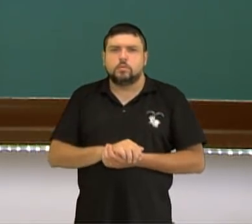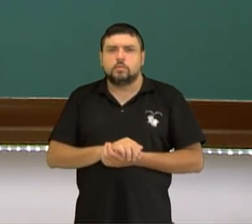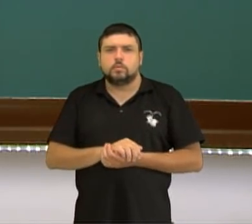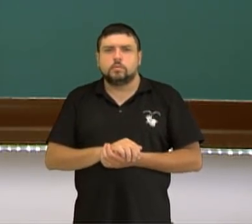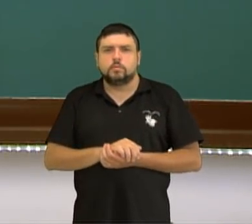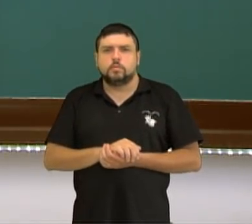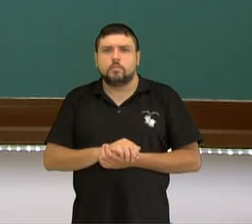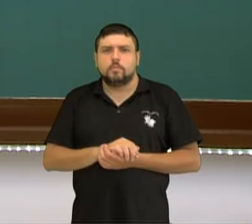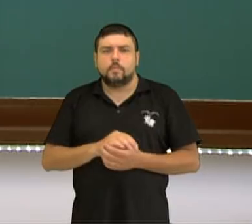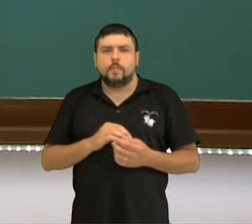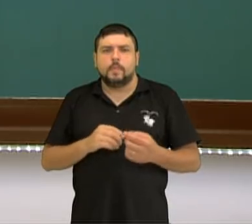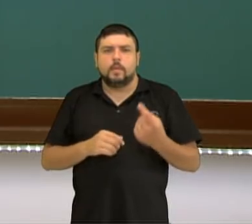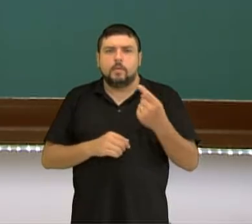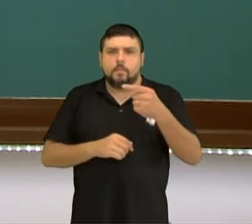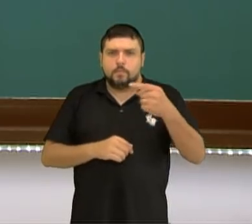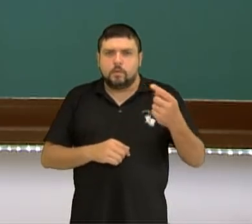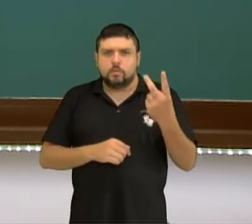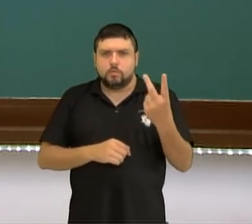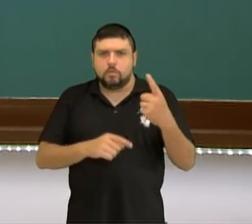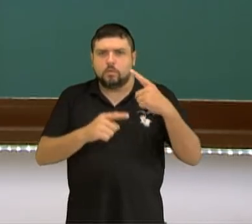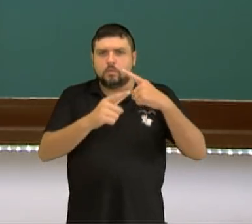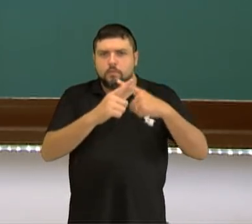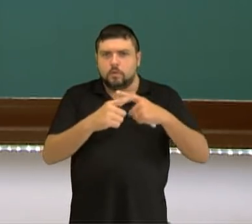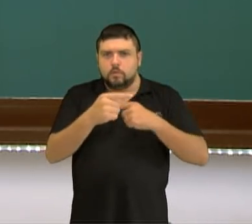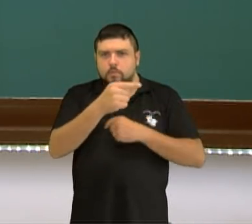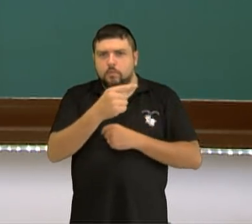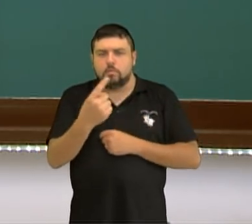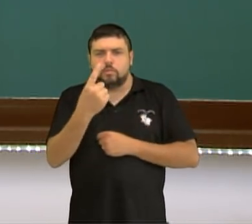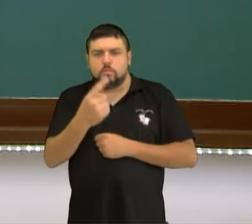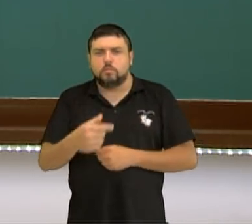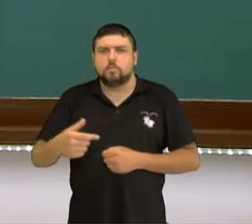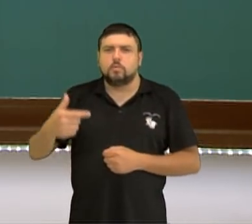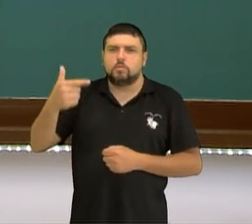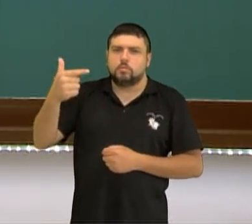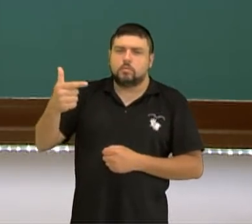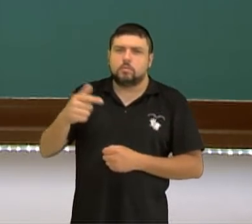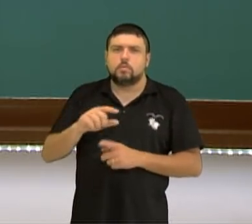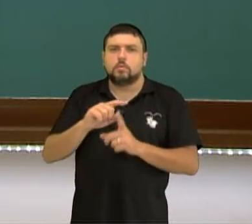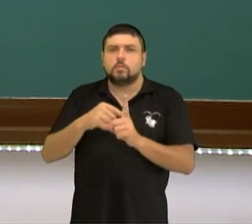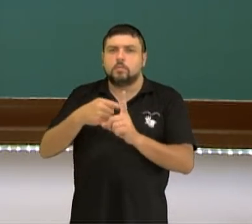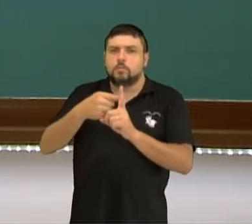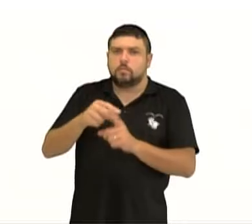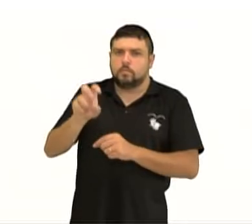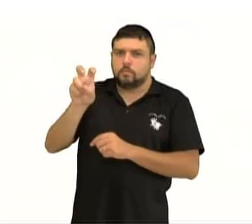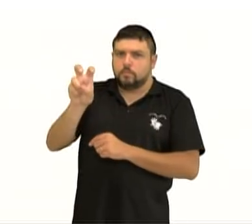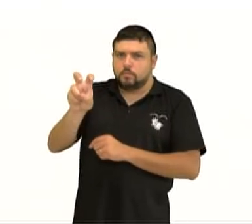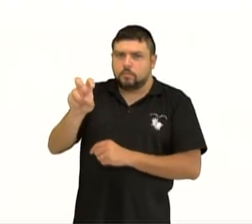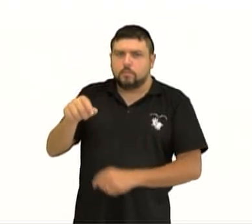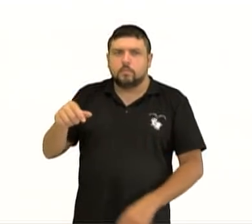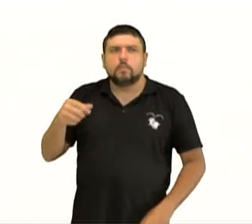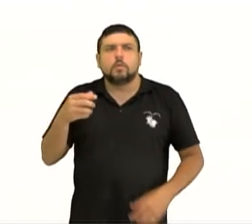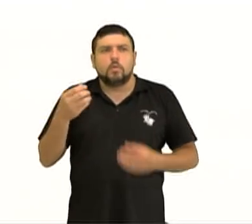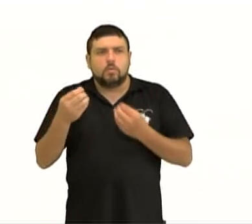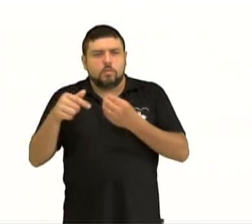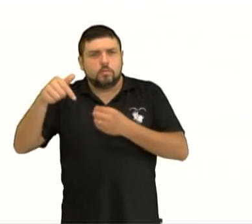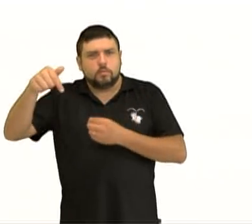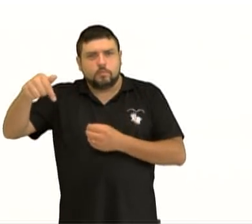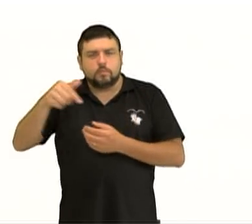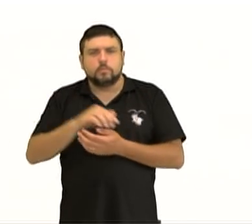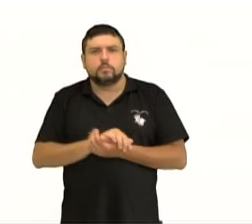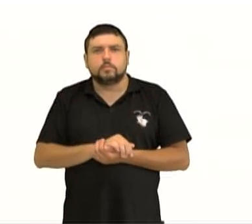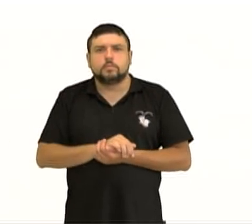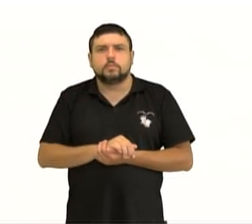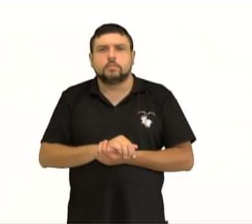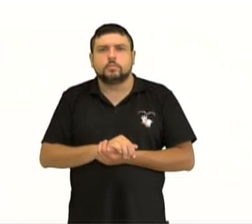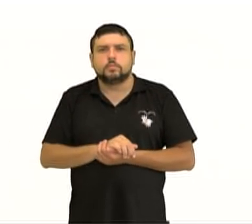2 vezes menos 1, 2, regra de sinal. Mais 5, 7. Lá no plano